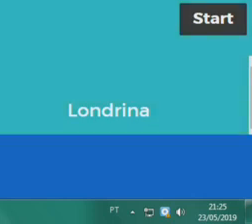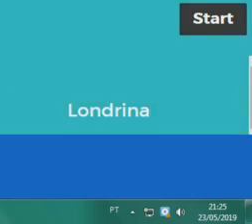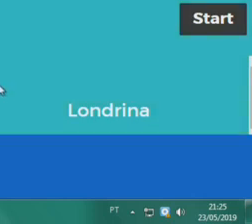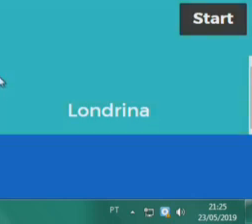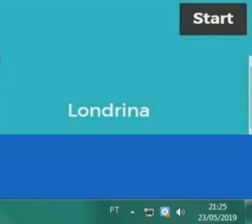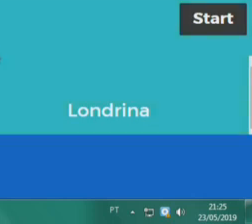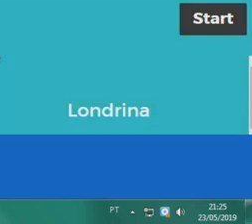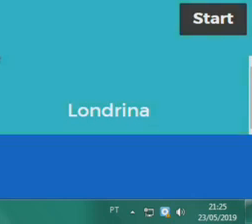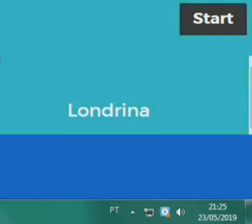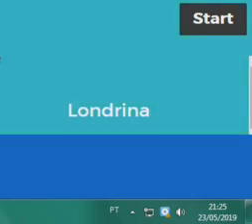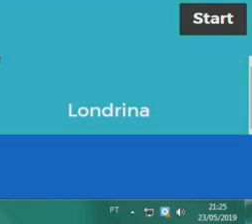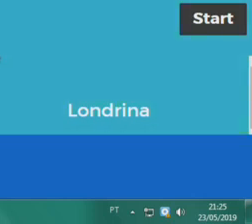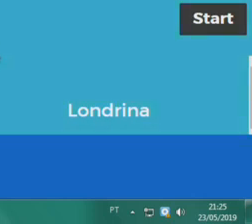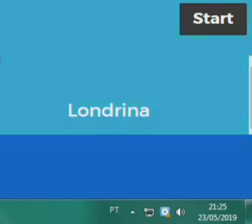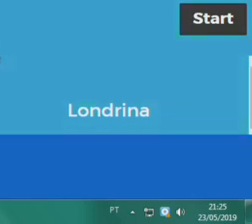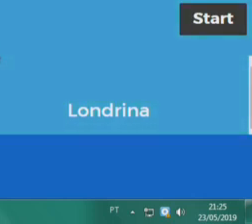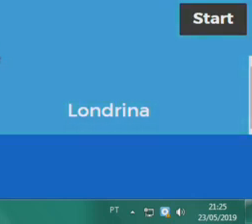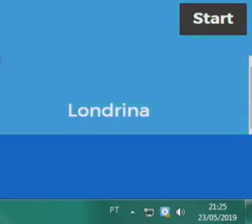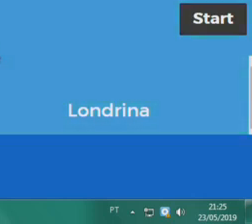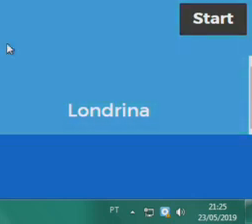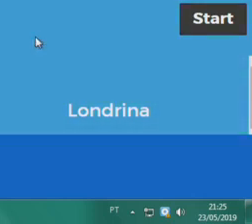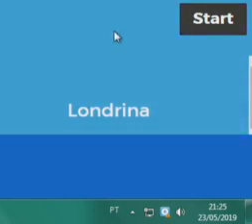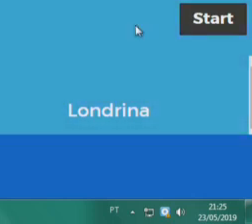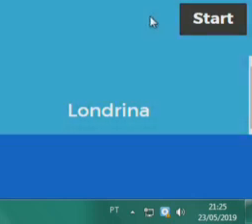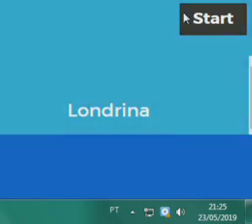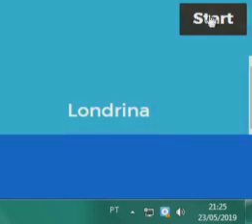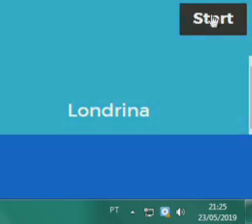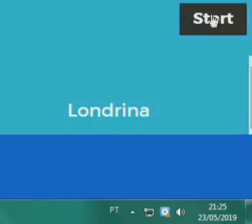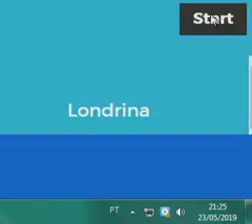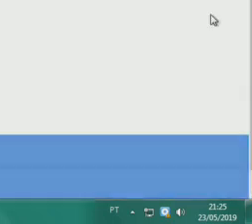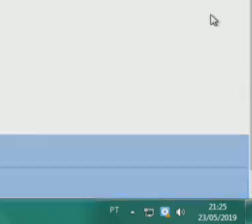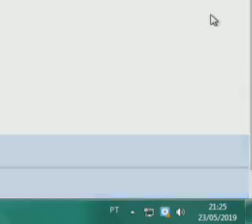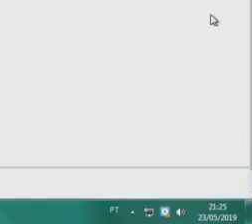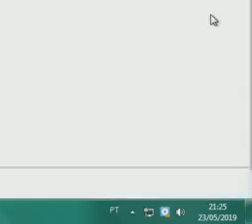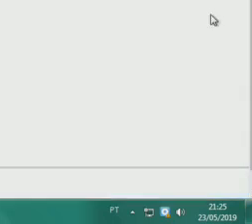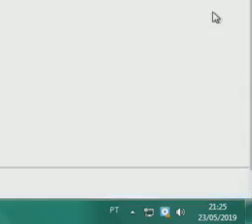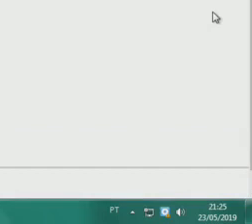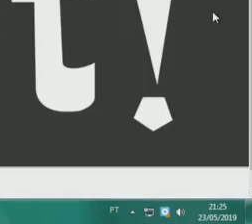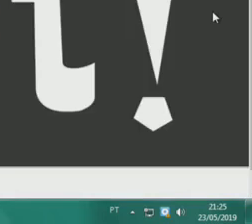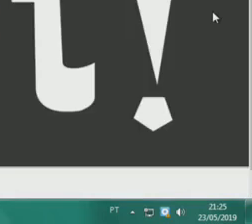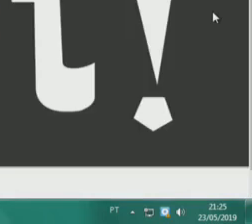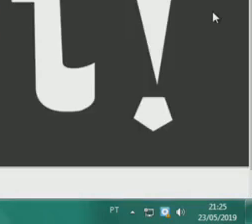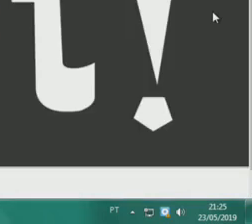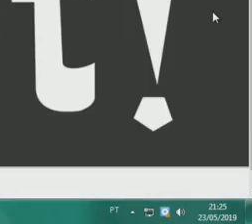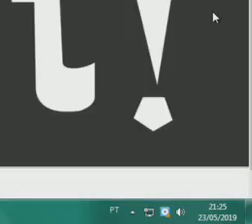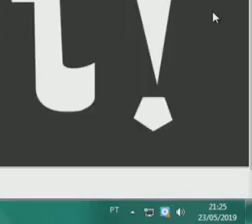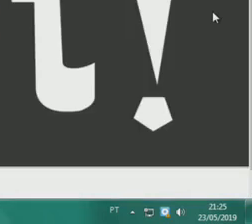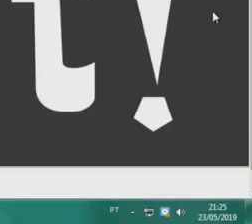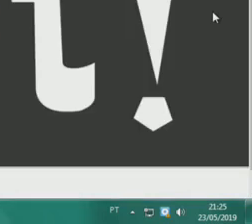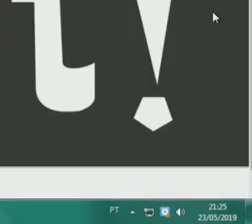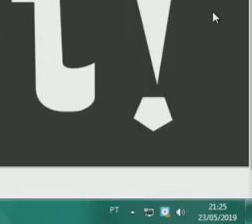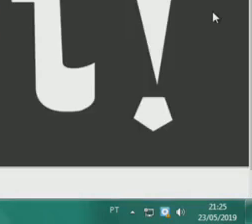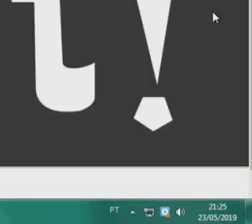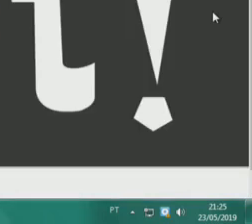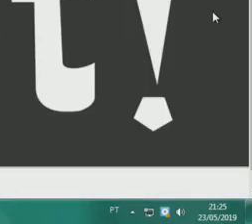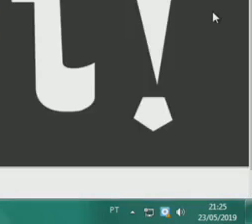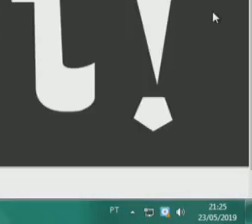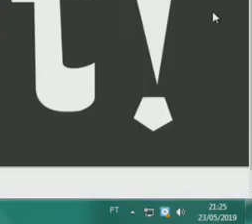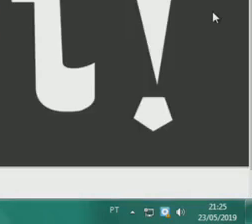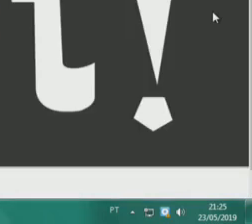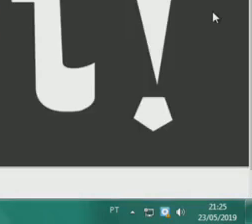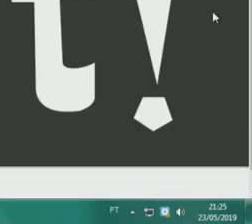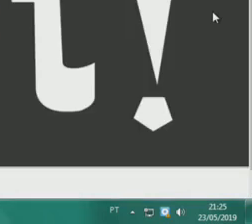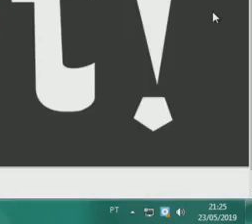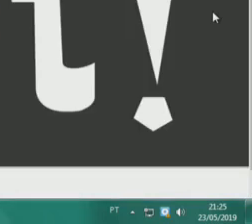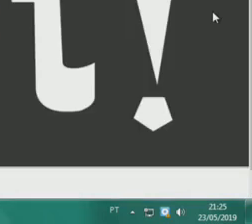Começar então agora com esses 9 jogadores. Então a pergunta você já tem se